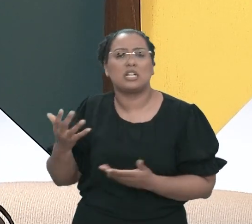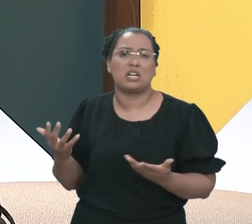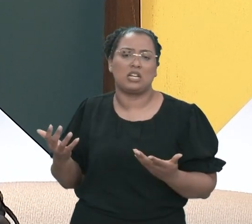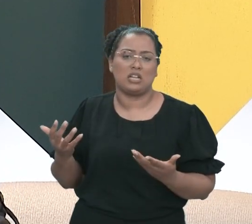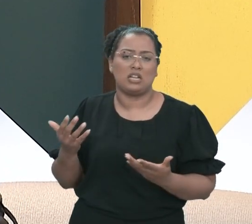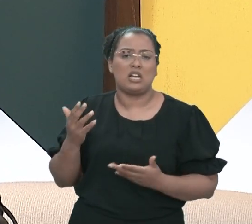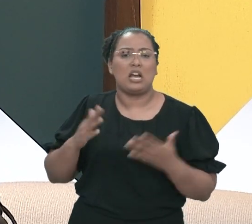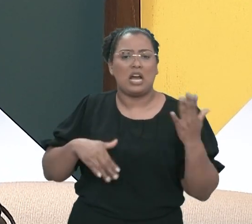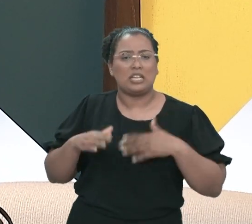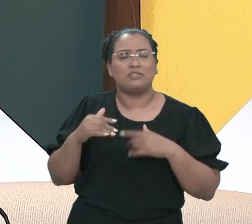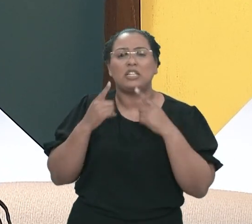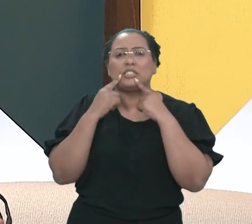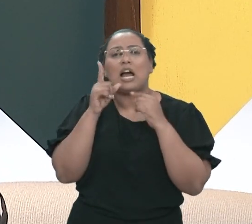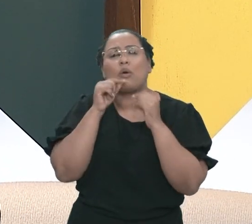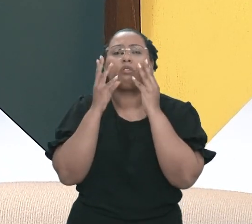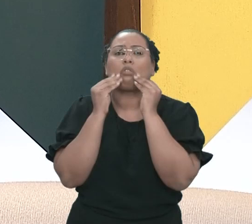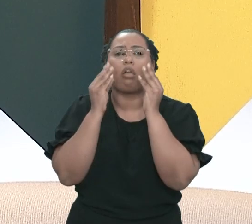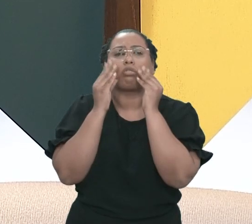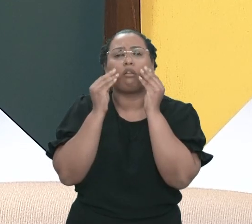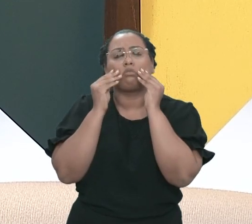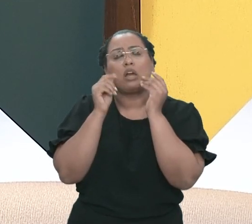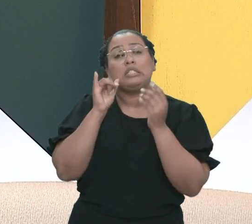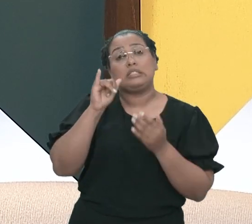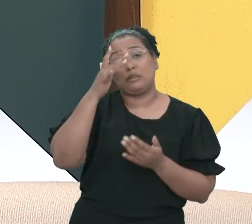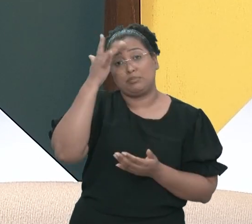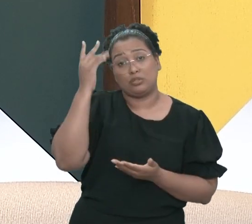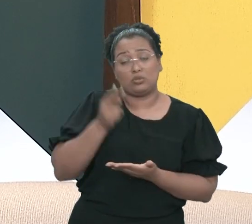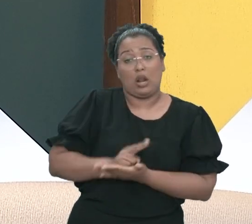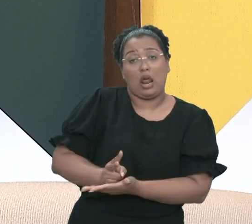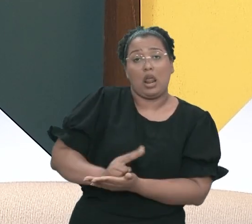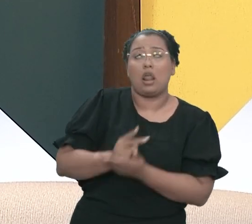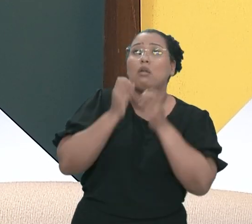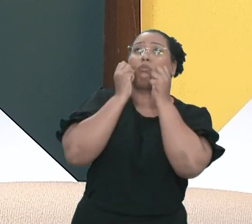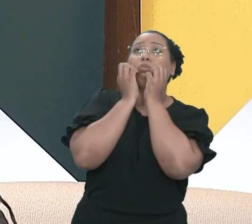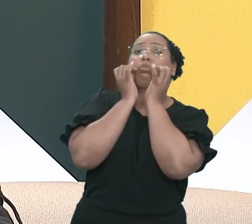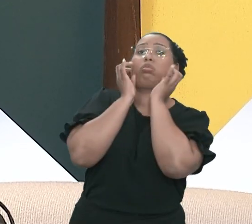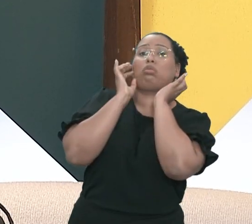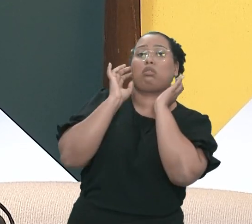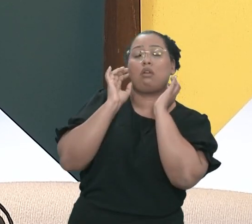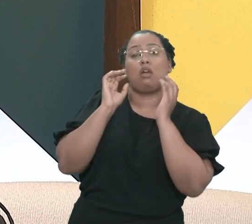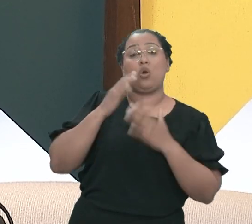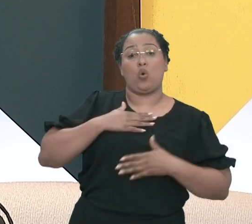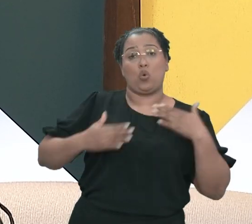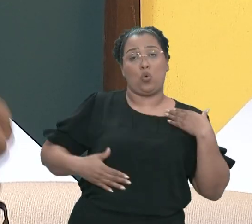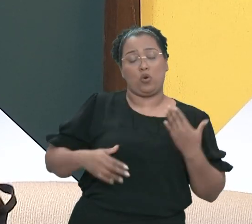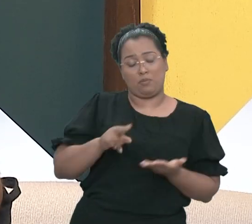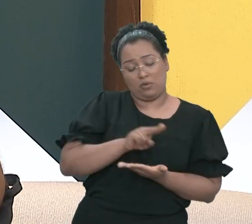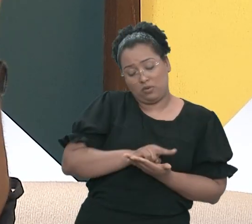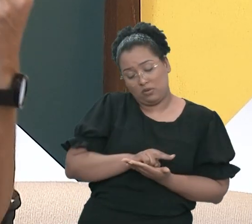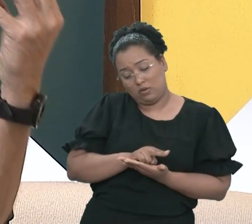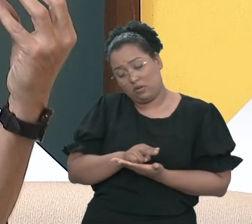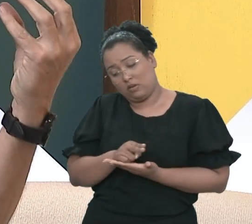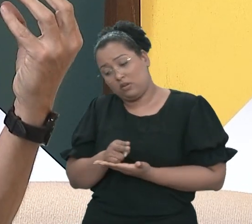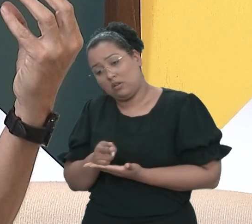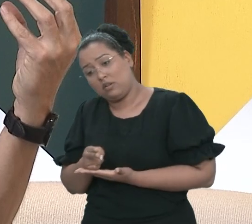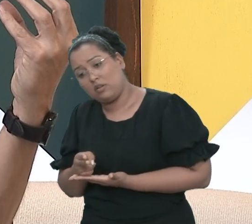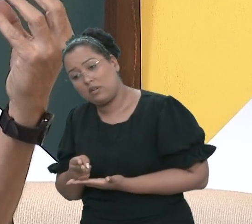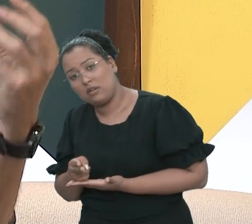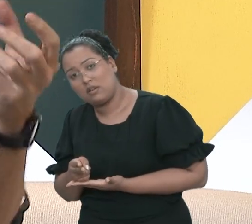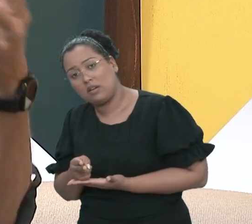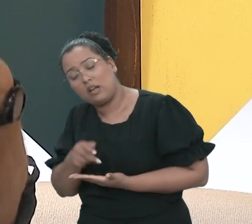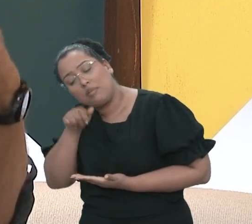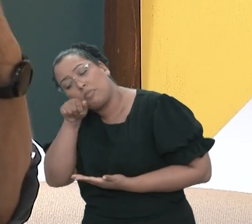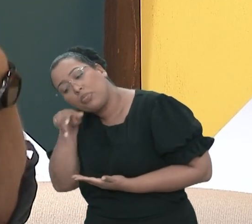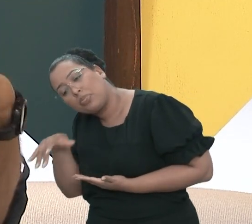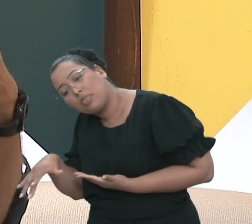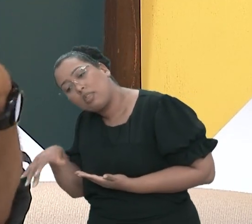tem um pouco a mais de salivação e virando a cabeça de lado quando possível ou pelo menos o corpo, aquilo tende a escorrer para